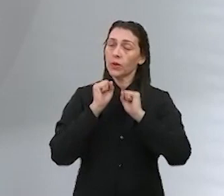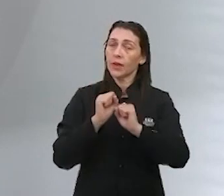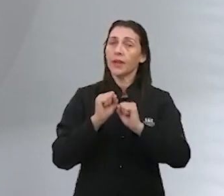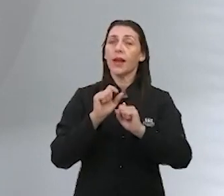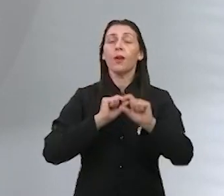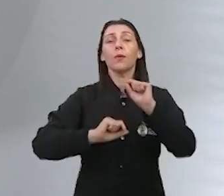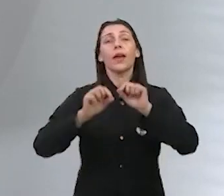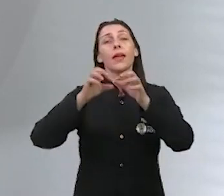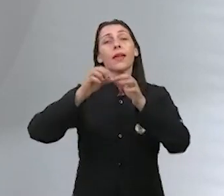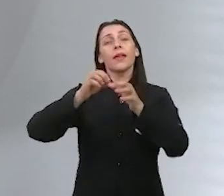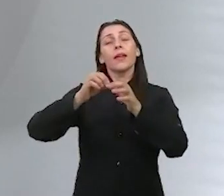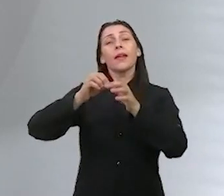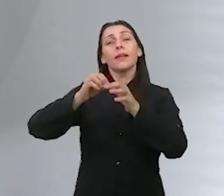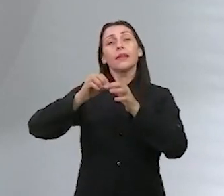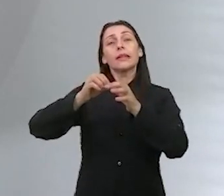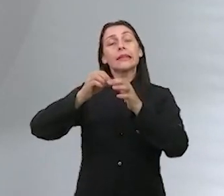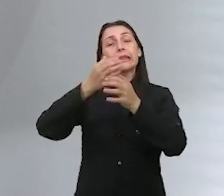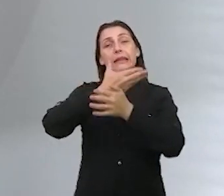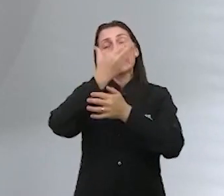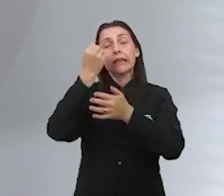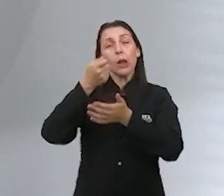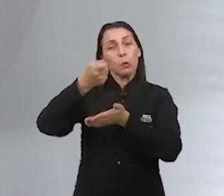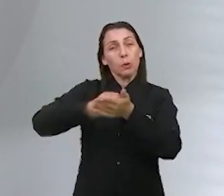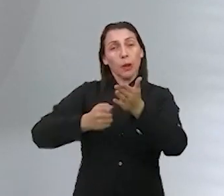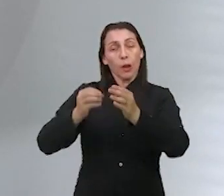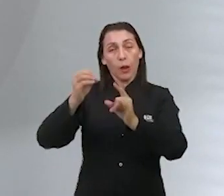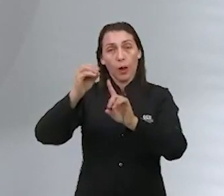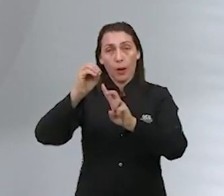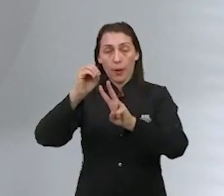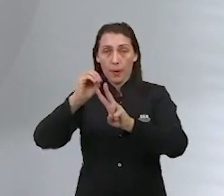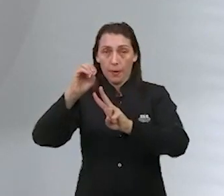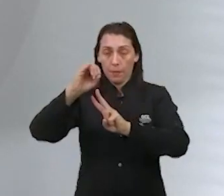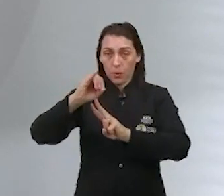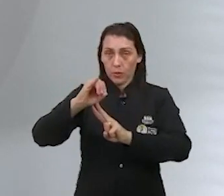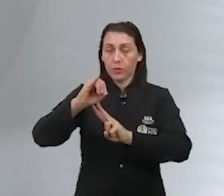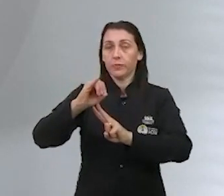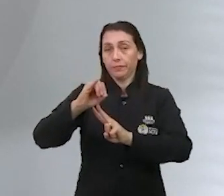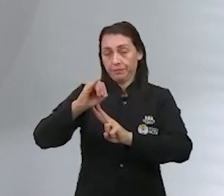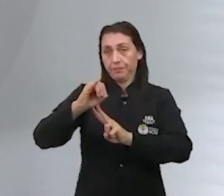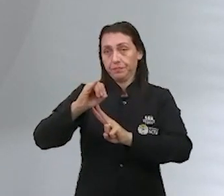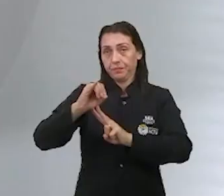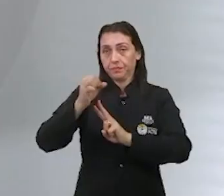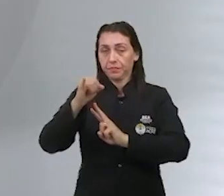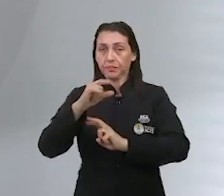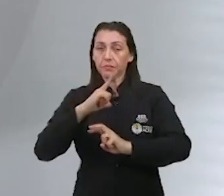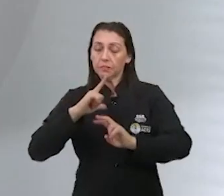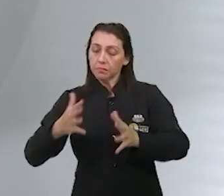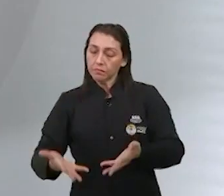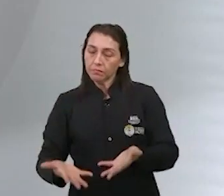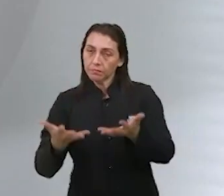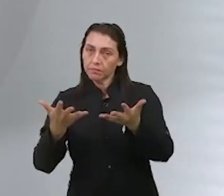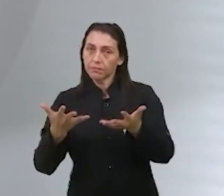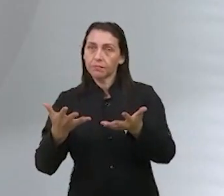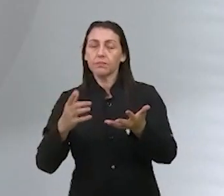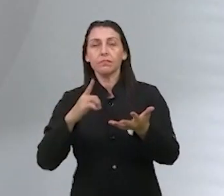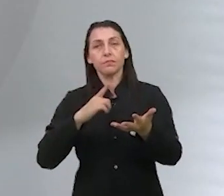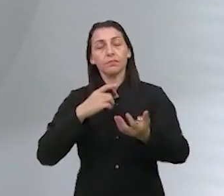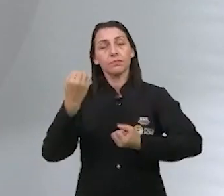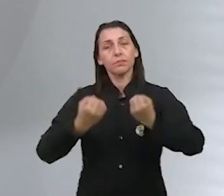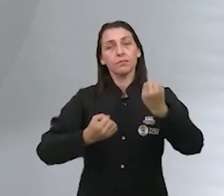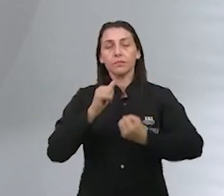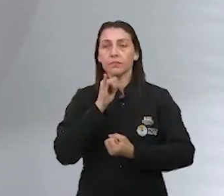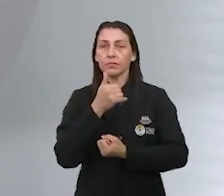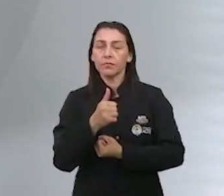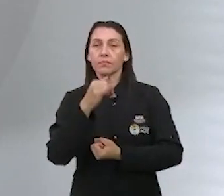taxar ou deixar de taxar, né? Taxar menos ou deixar de taxar esses veículos. Então você teria um incentivo maior para ter um carro elétrico